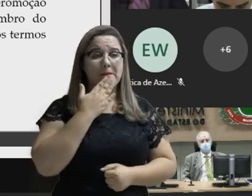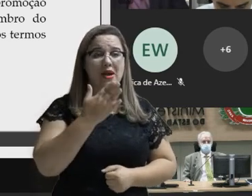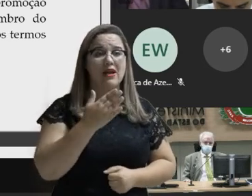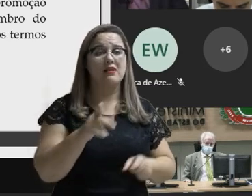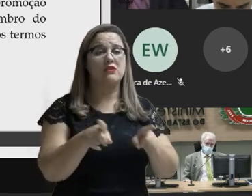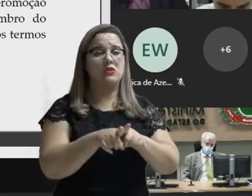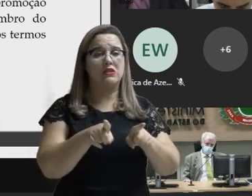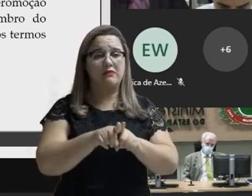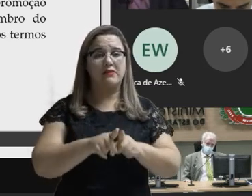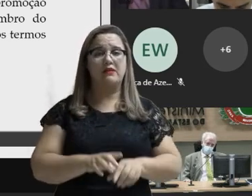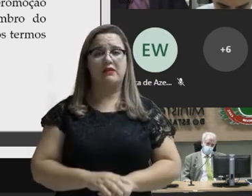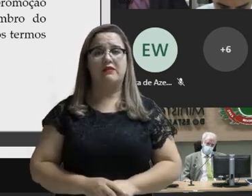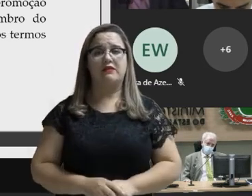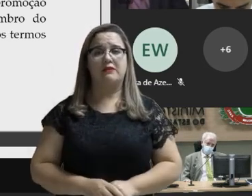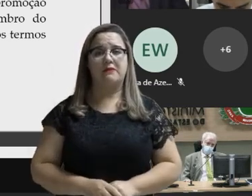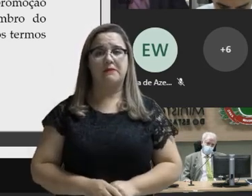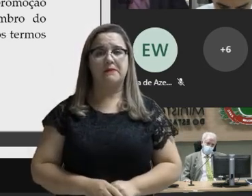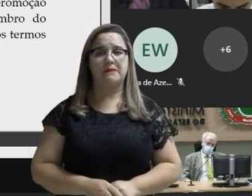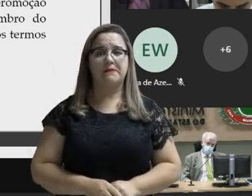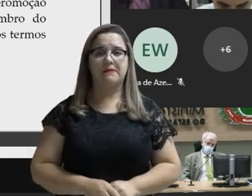também,